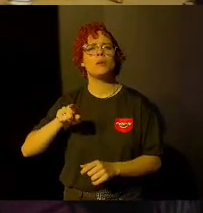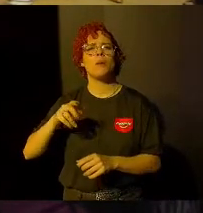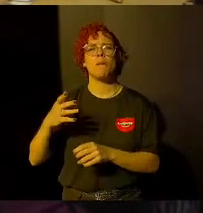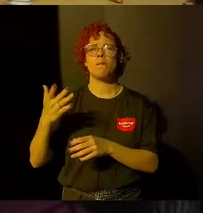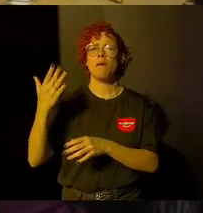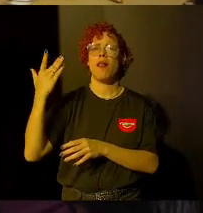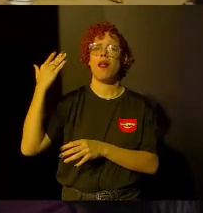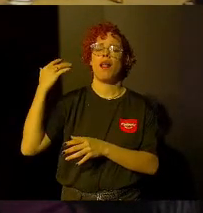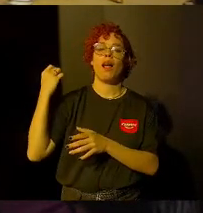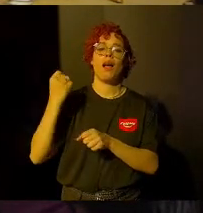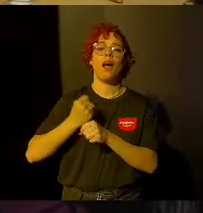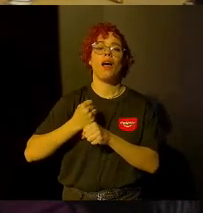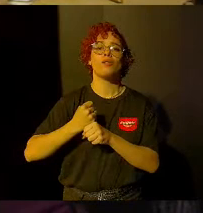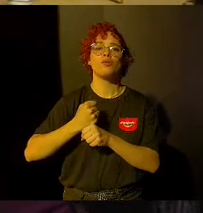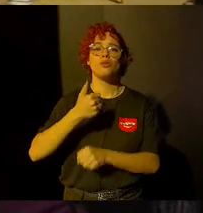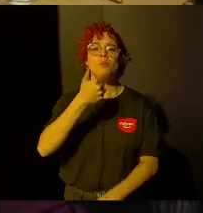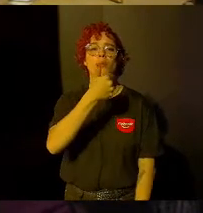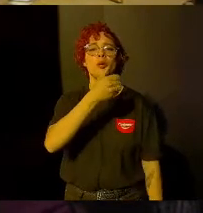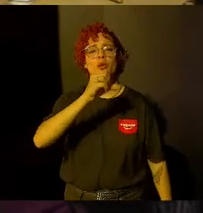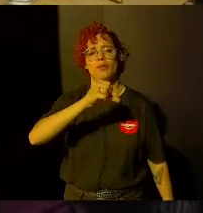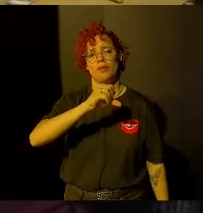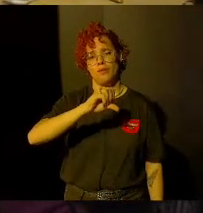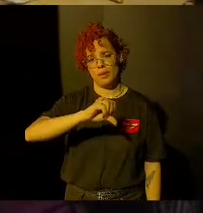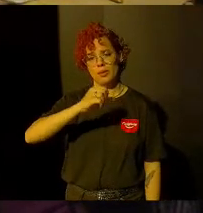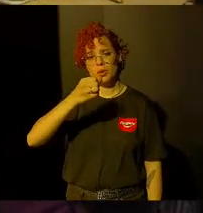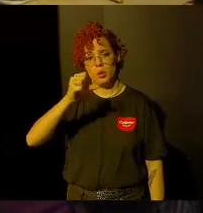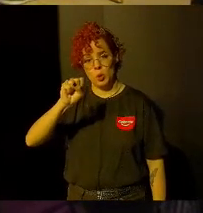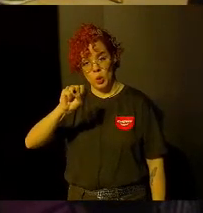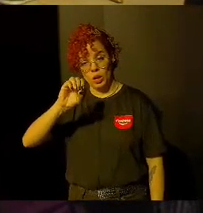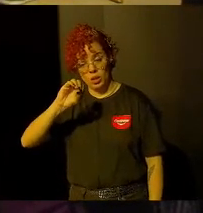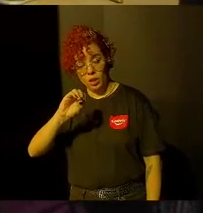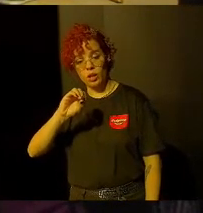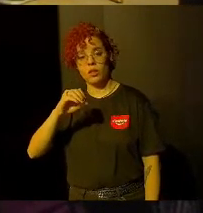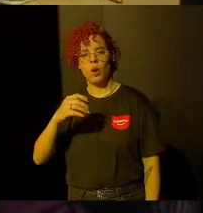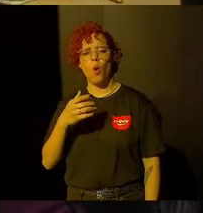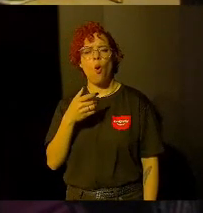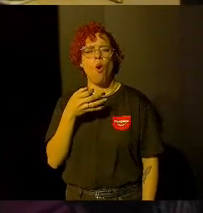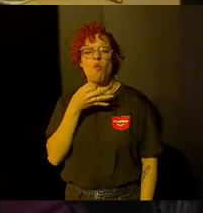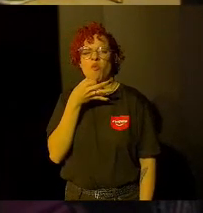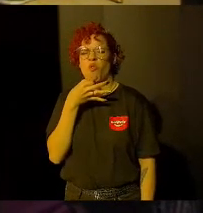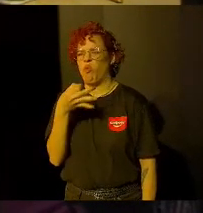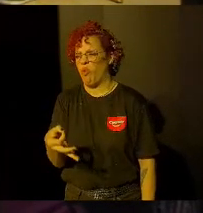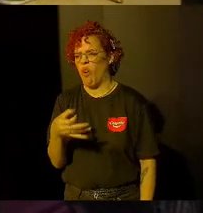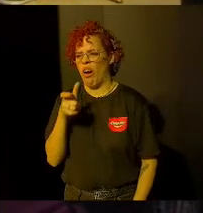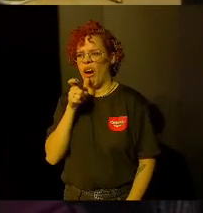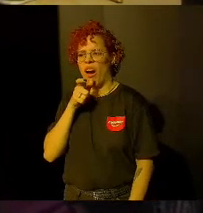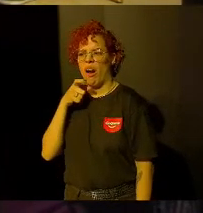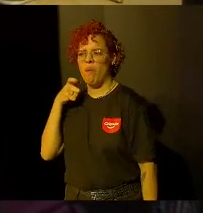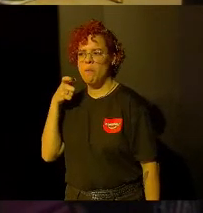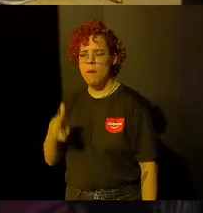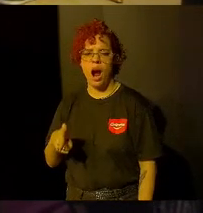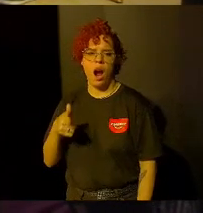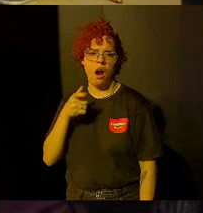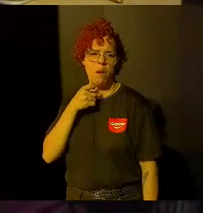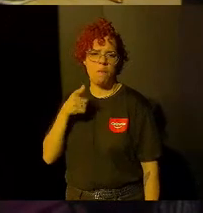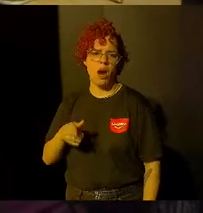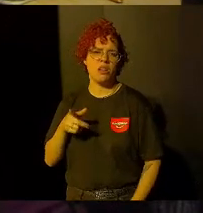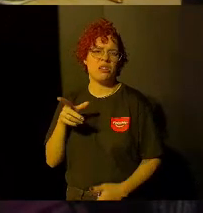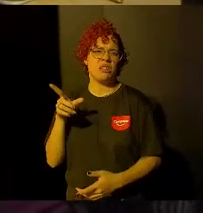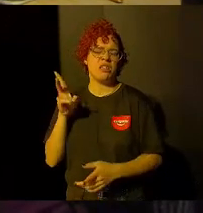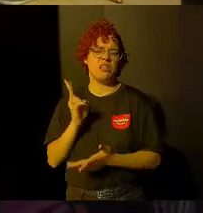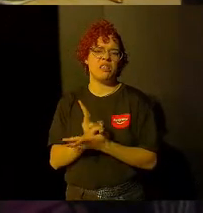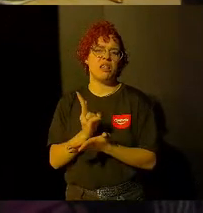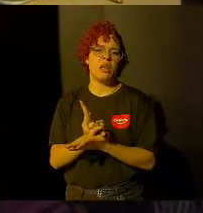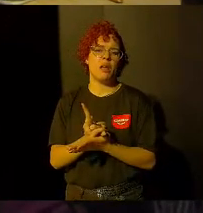e como ela foi criticada e como ela sempre teve né